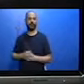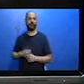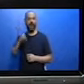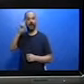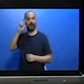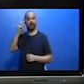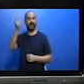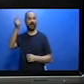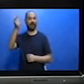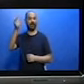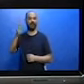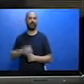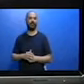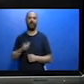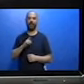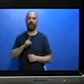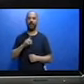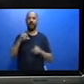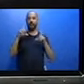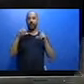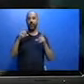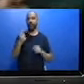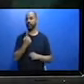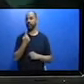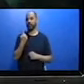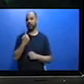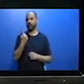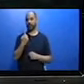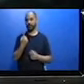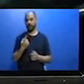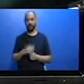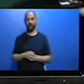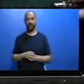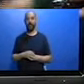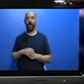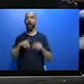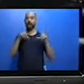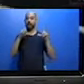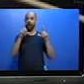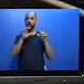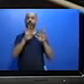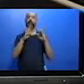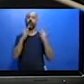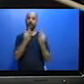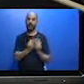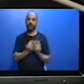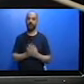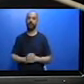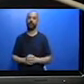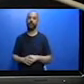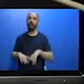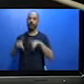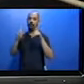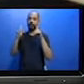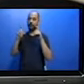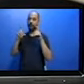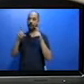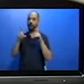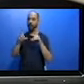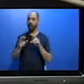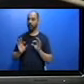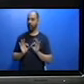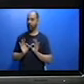nós temos uma foto sozinha uma foto em família e nós temos uma foto